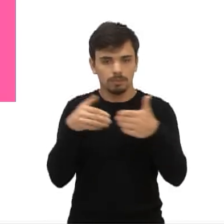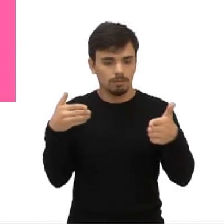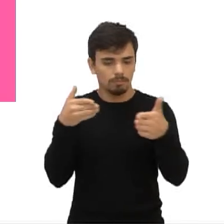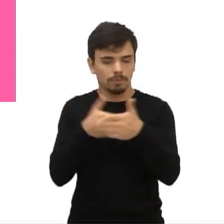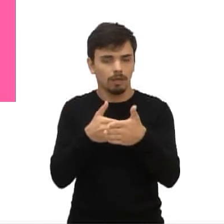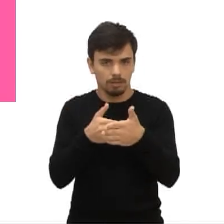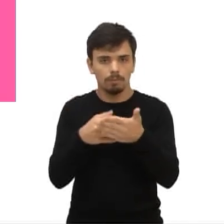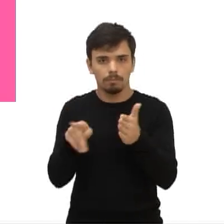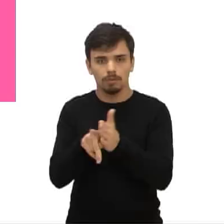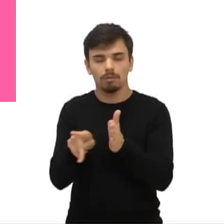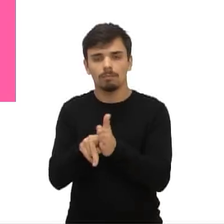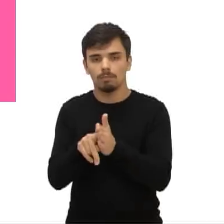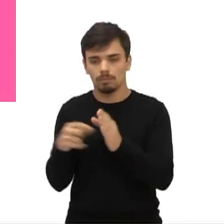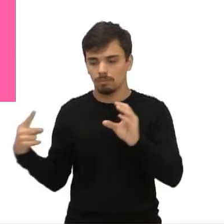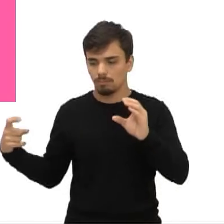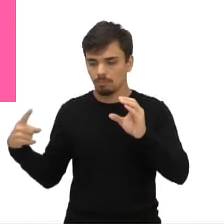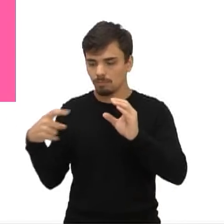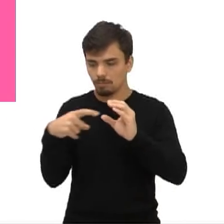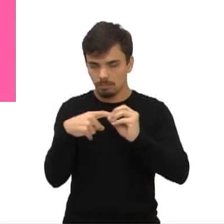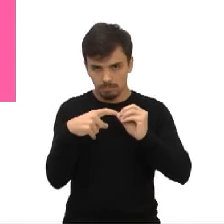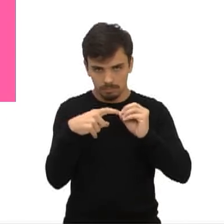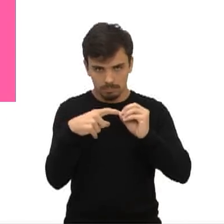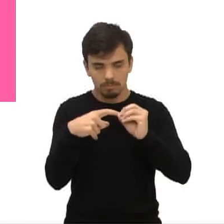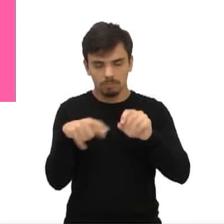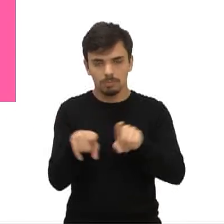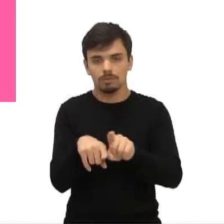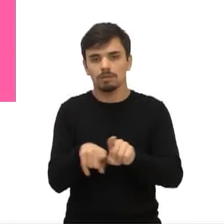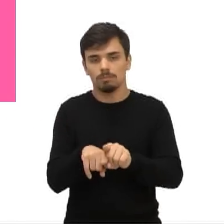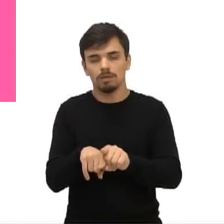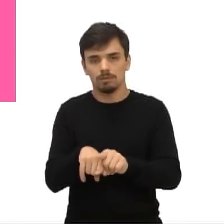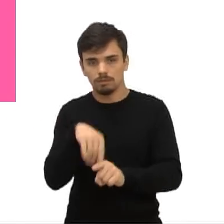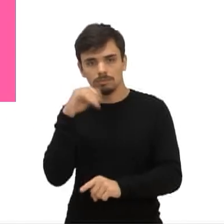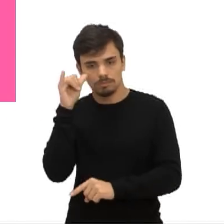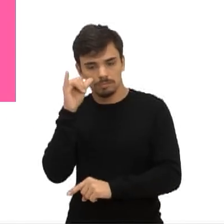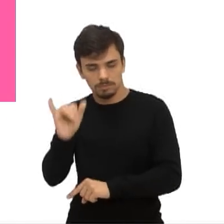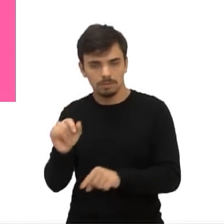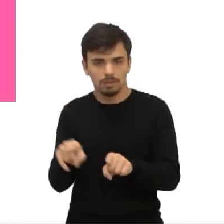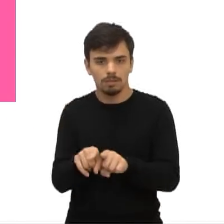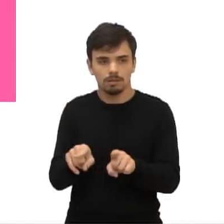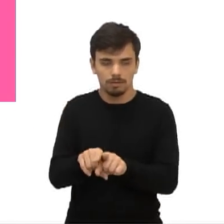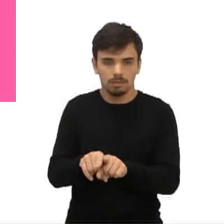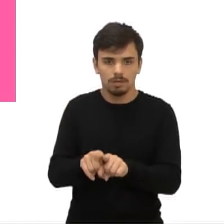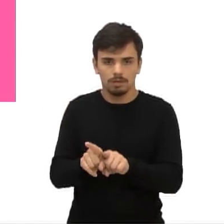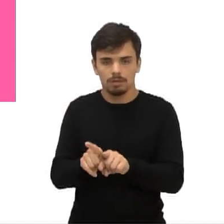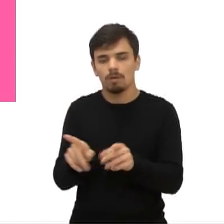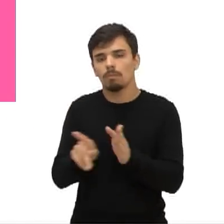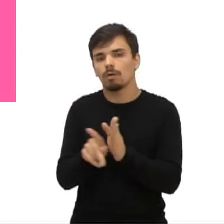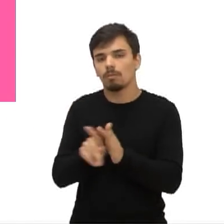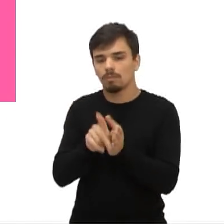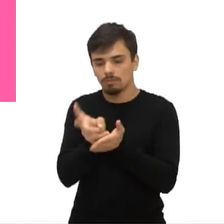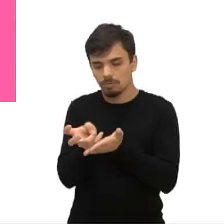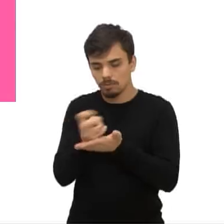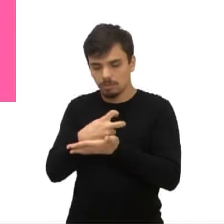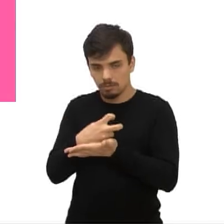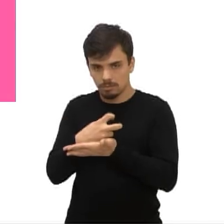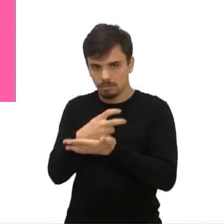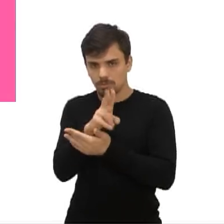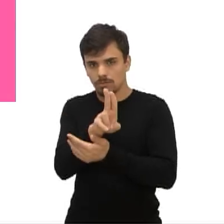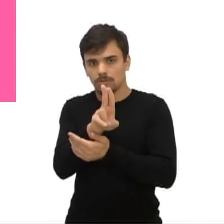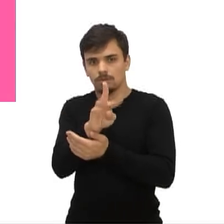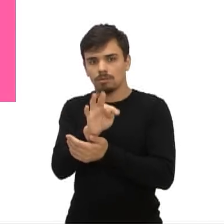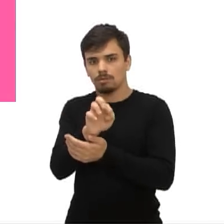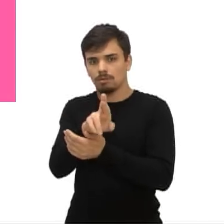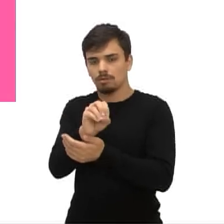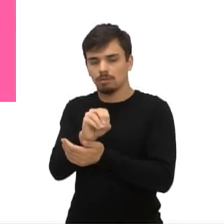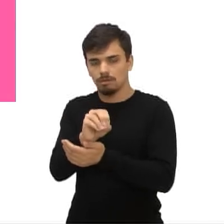o espermatozoide, ou ainda, eles vão impedir a implantação lá do embrião no útero. Vão impedir